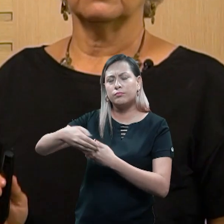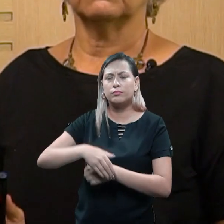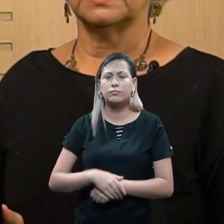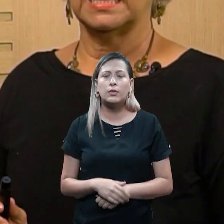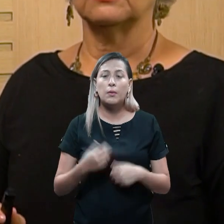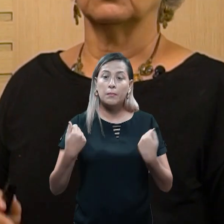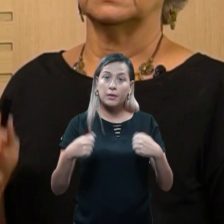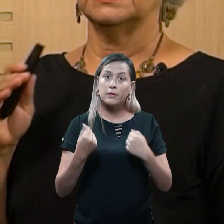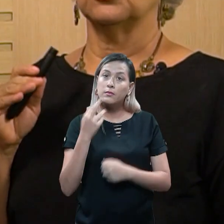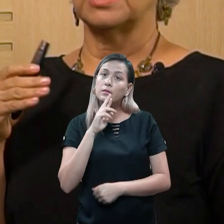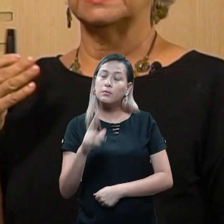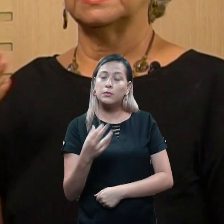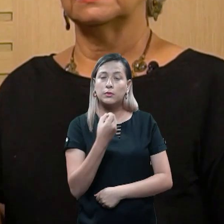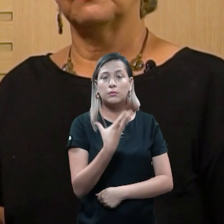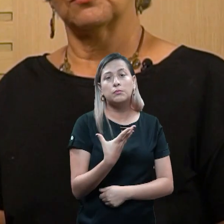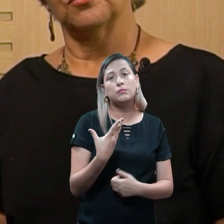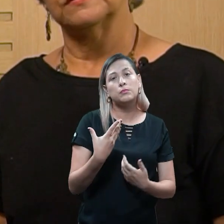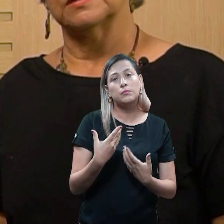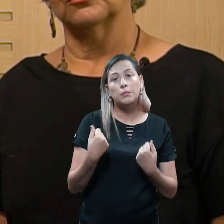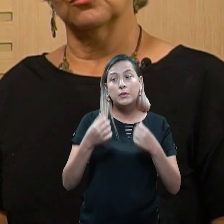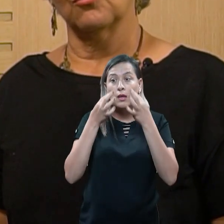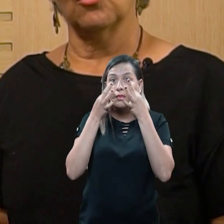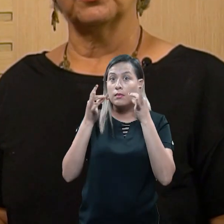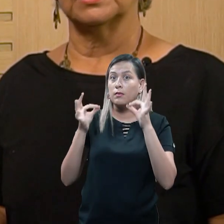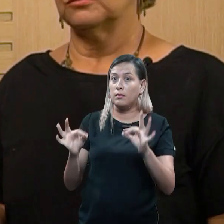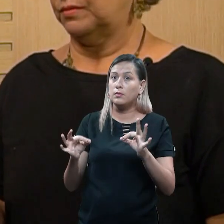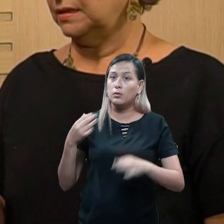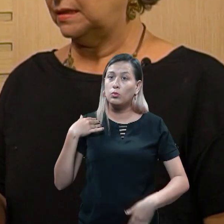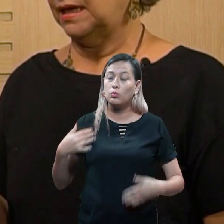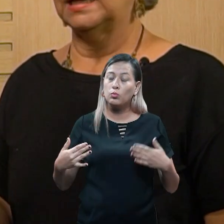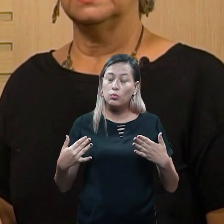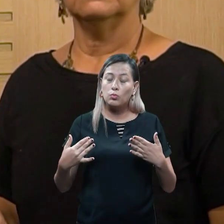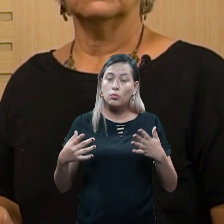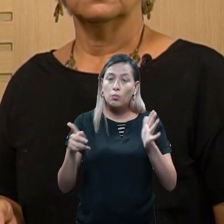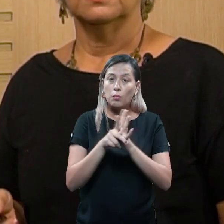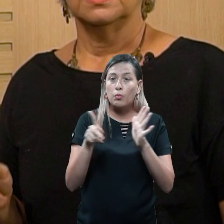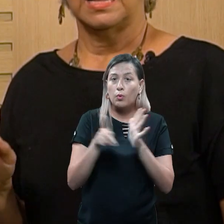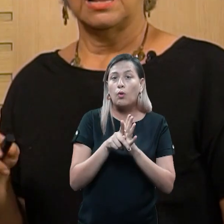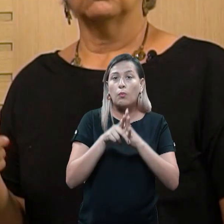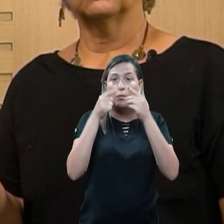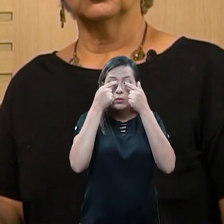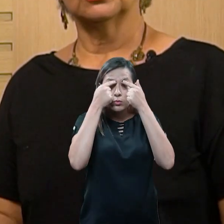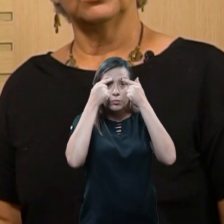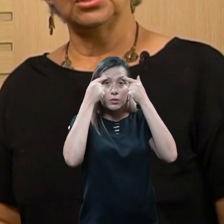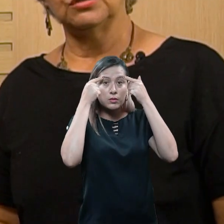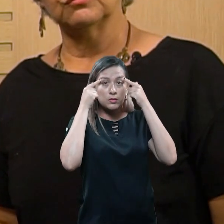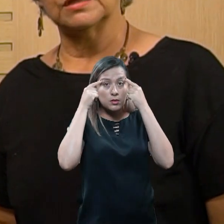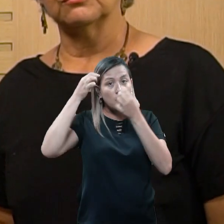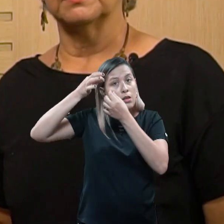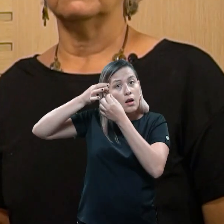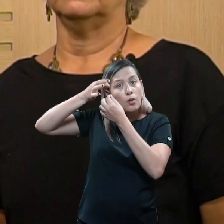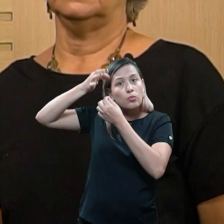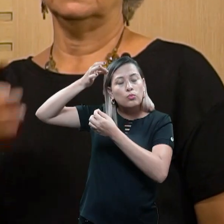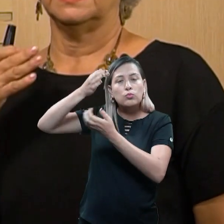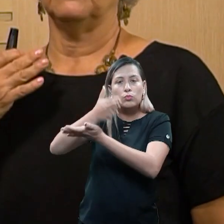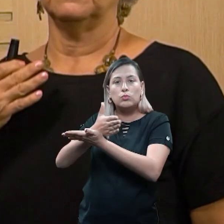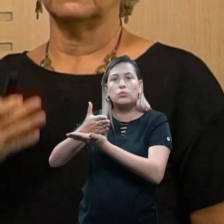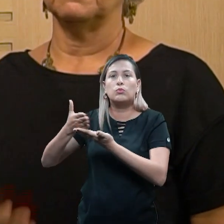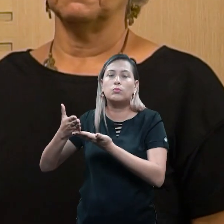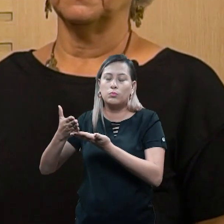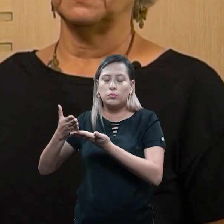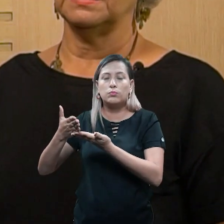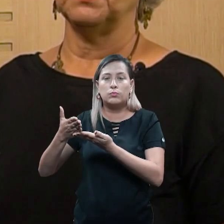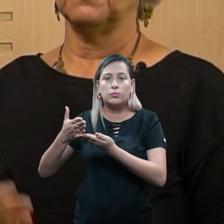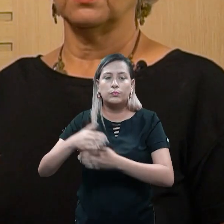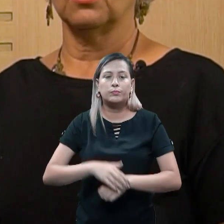um bom resultado, tem que estar atento à proporção do corpo da sobrancelha, a altura do início da sobrancelha e deve